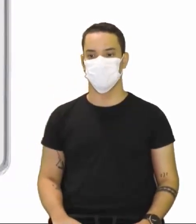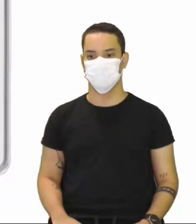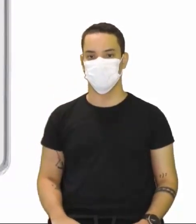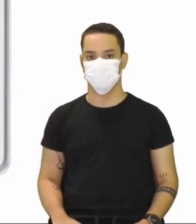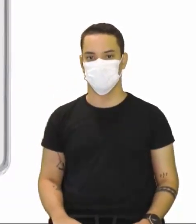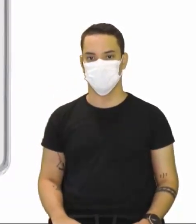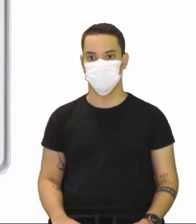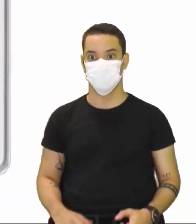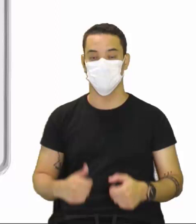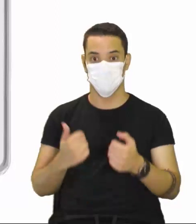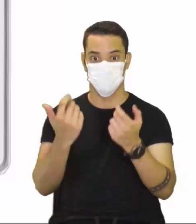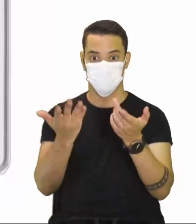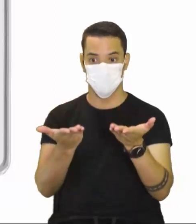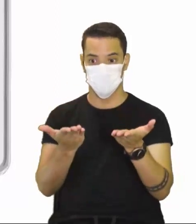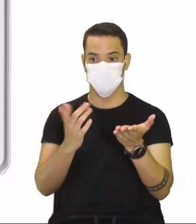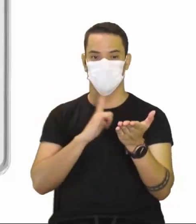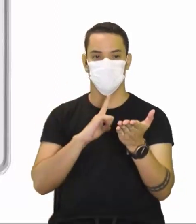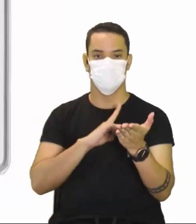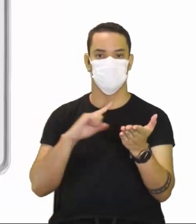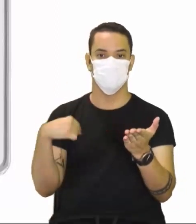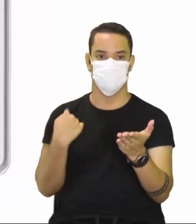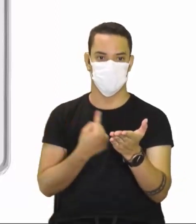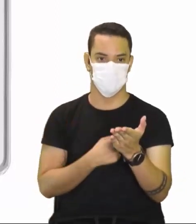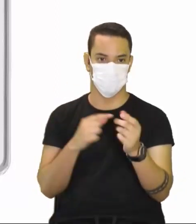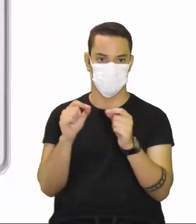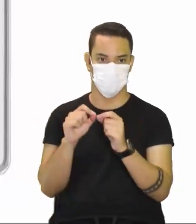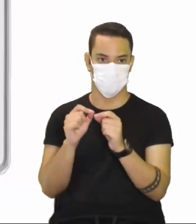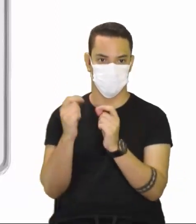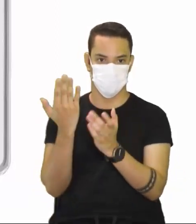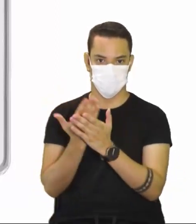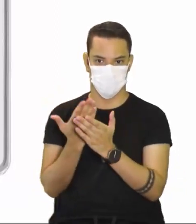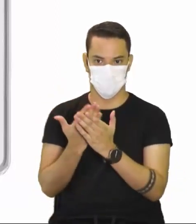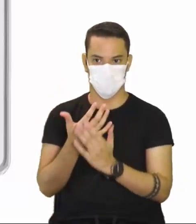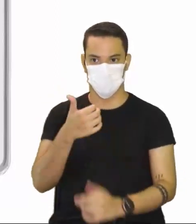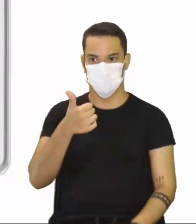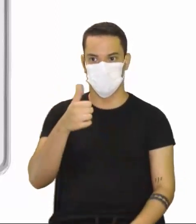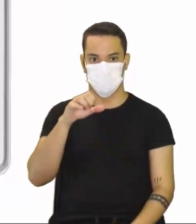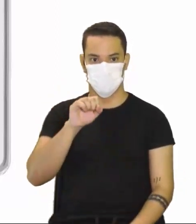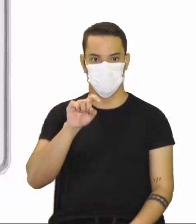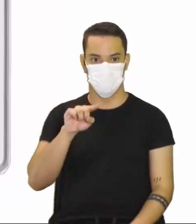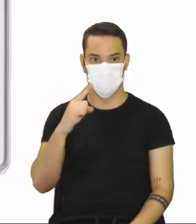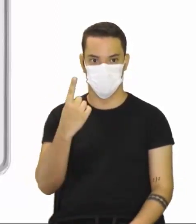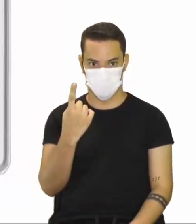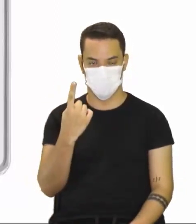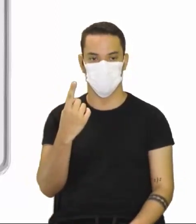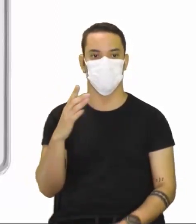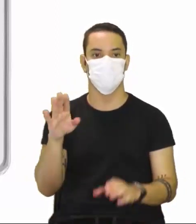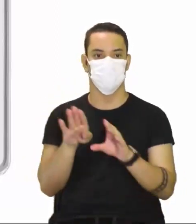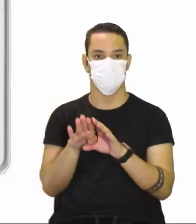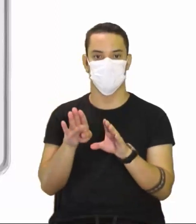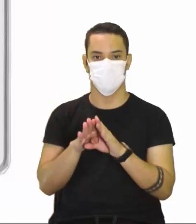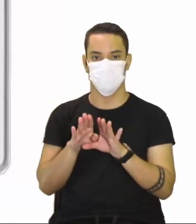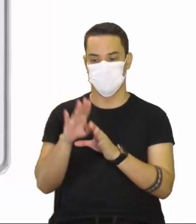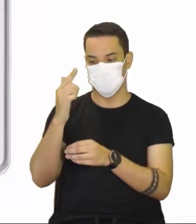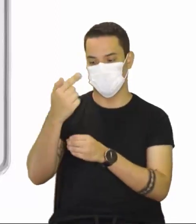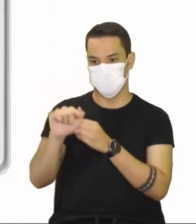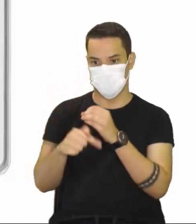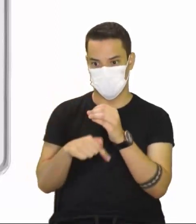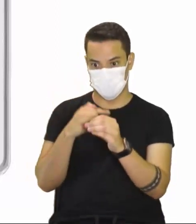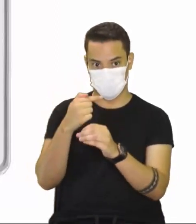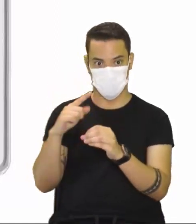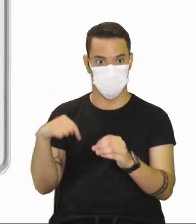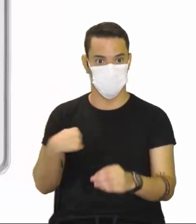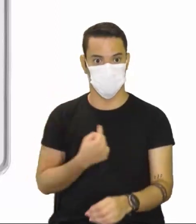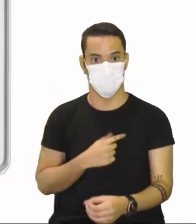E aí, partindo agora para o que nós vimos lá na aula 18.1, na aula 18.1 nós vimos